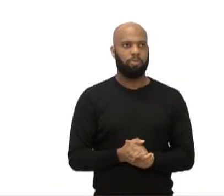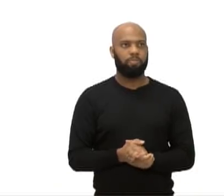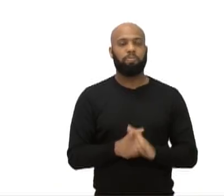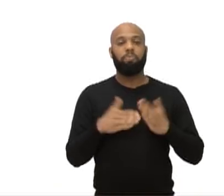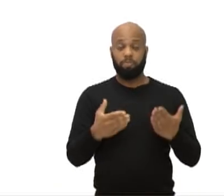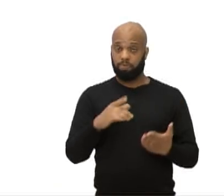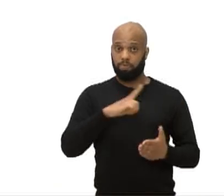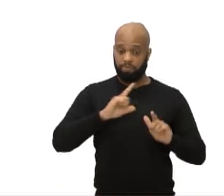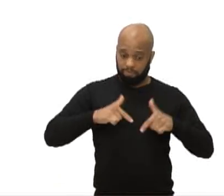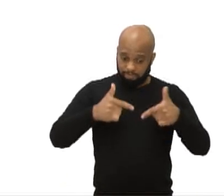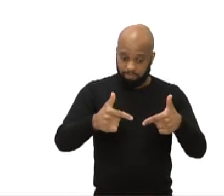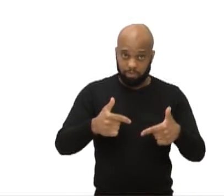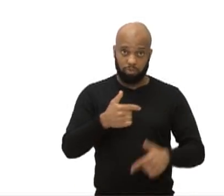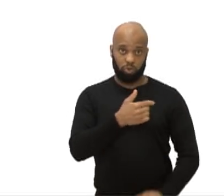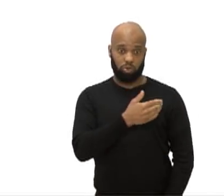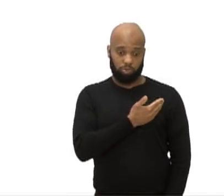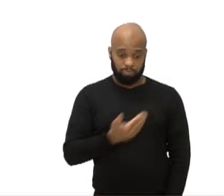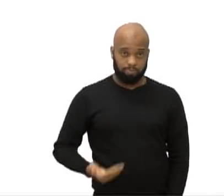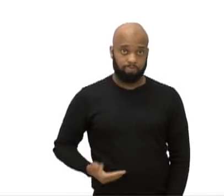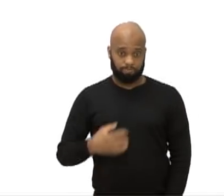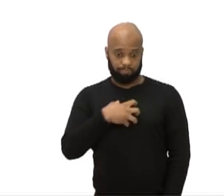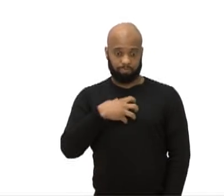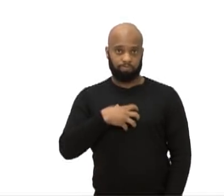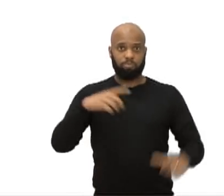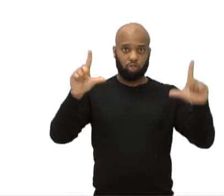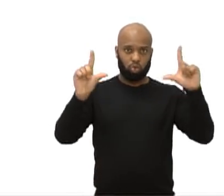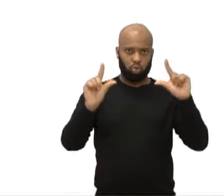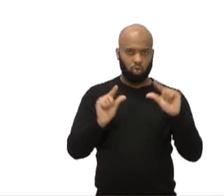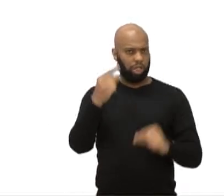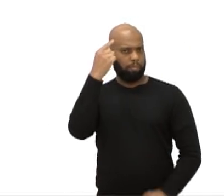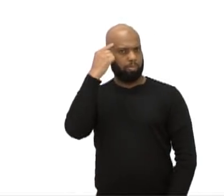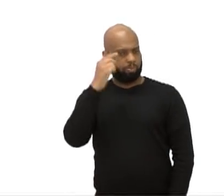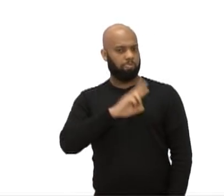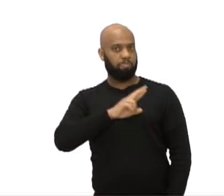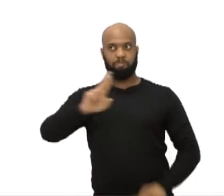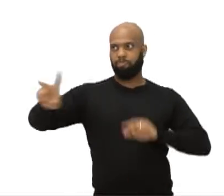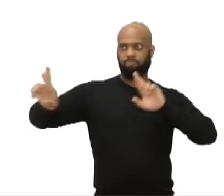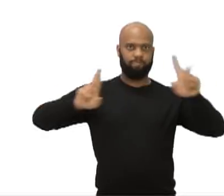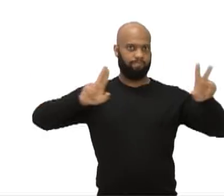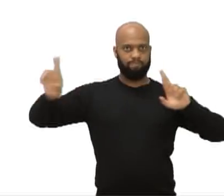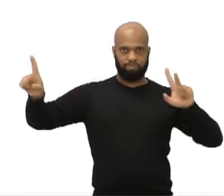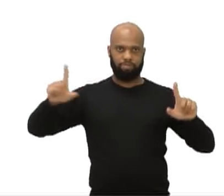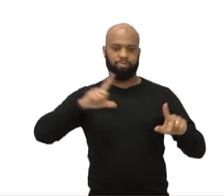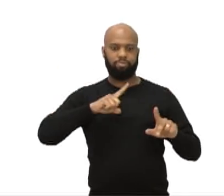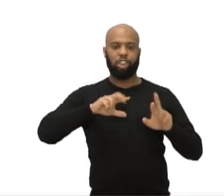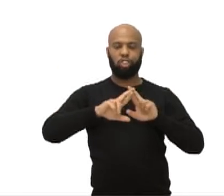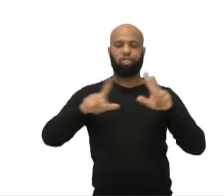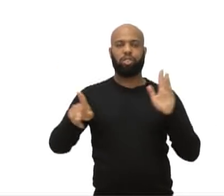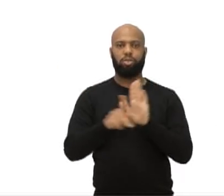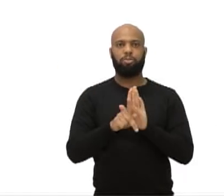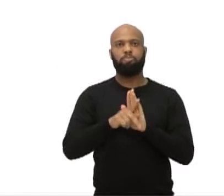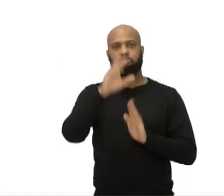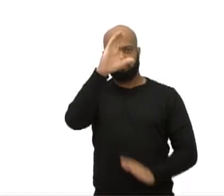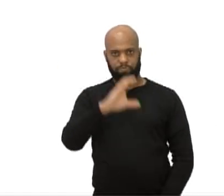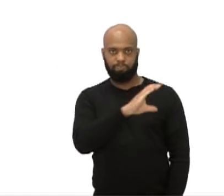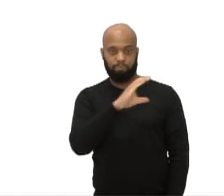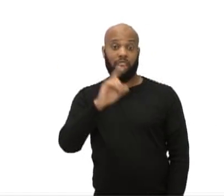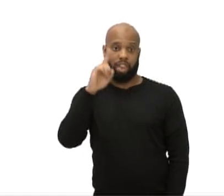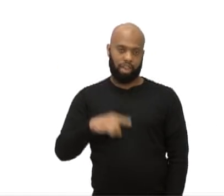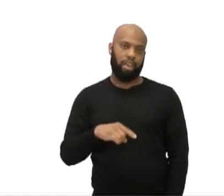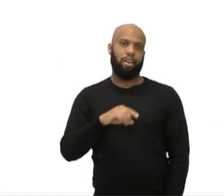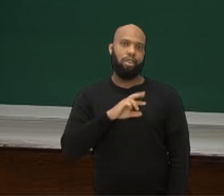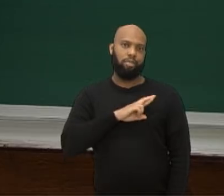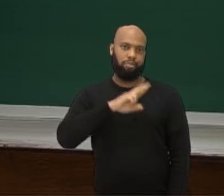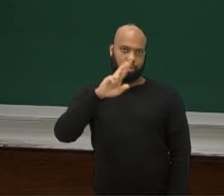Com a ação, o governo baiano reduzia a influência e divulgação do pensamento religioso diverso do catolicismo, religião oficial do país